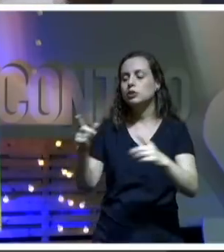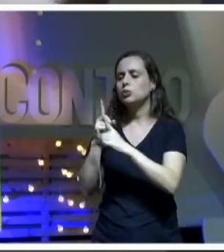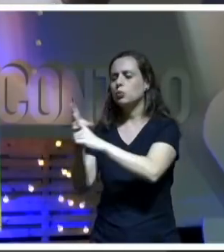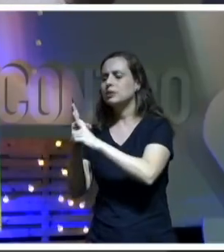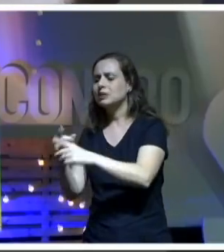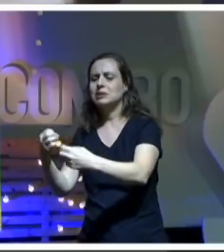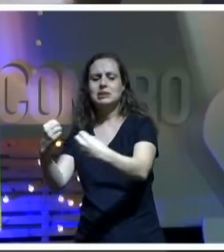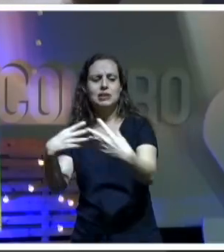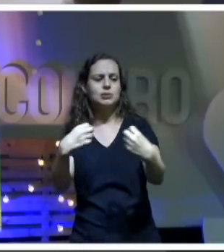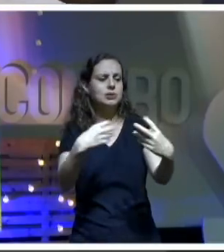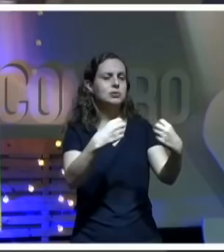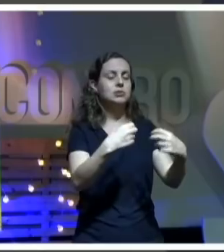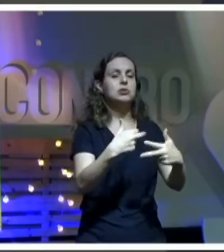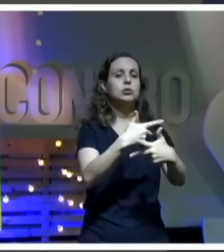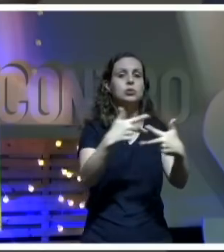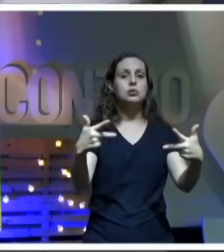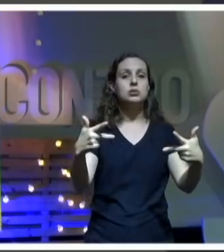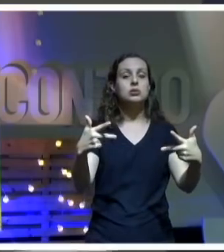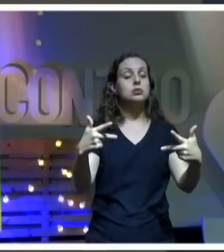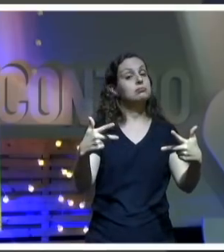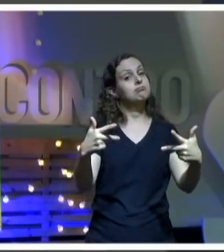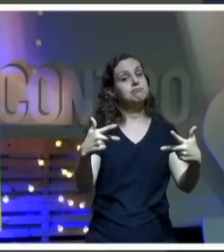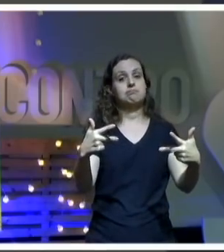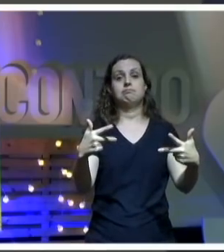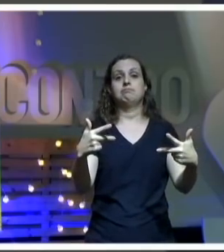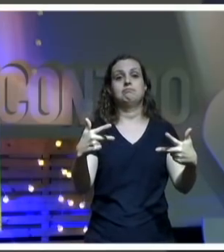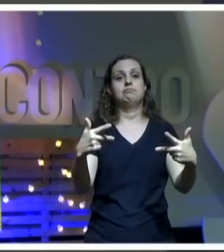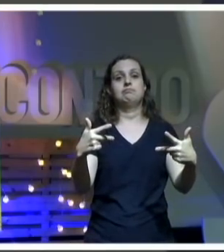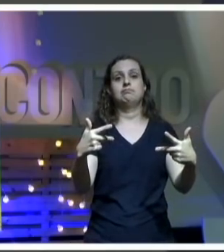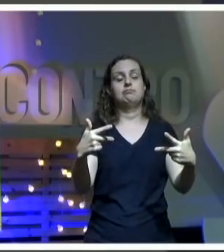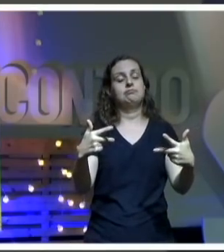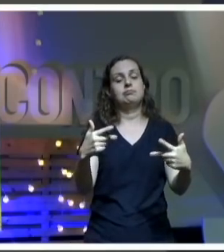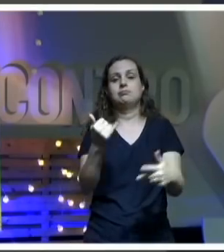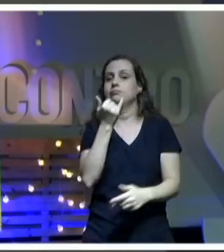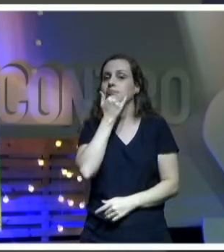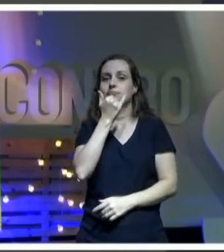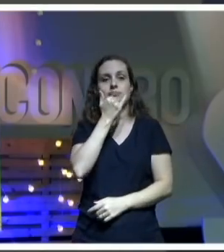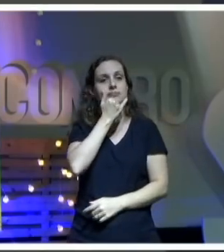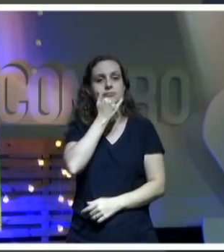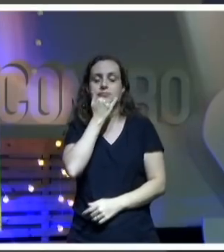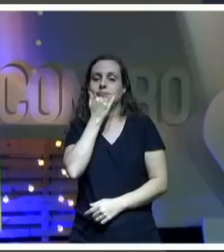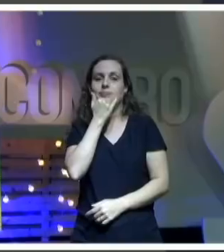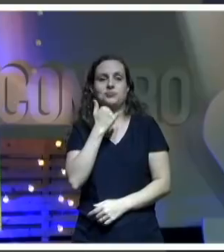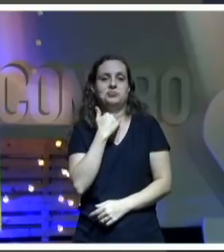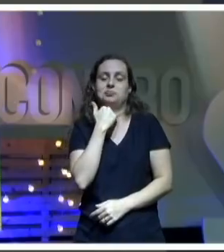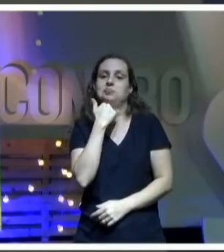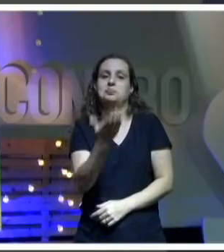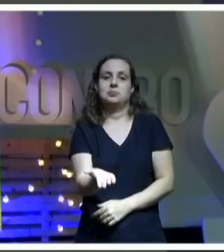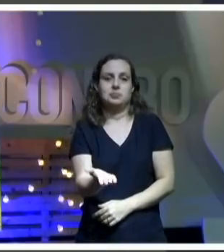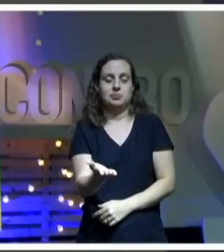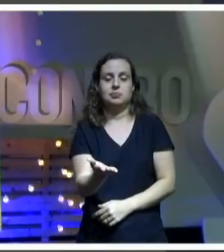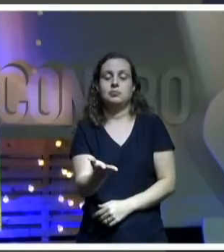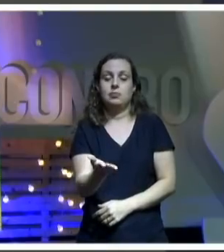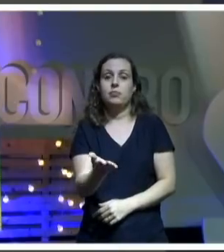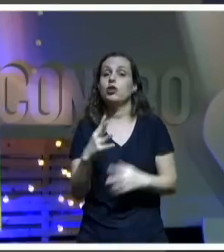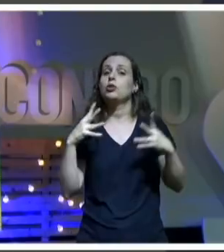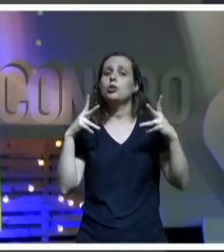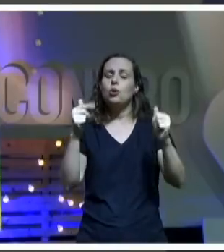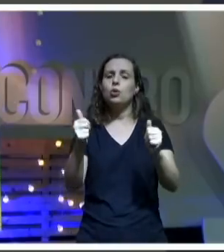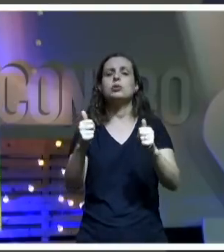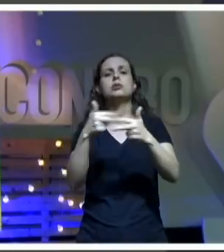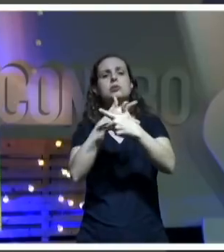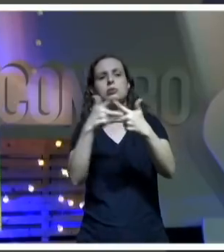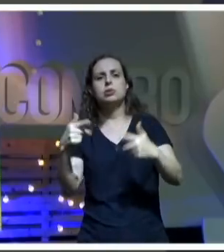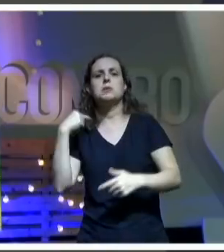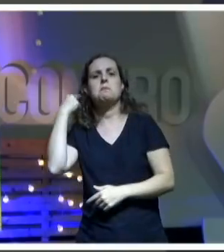ensino são características que não vale nada porque todas as outras características relevância